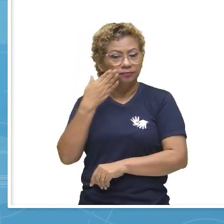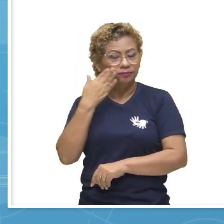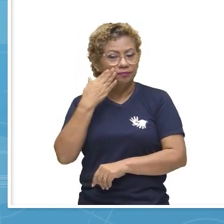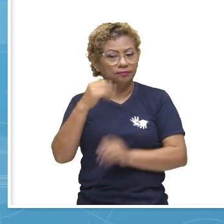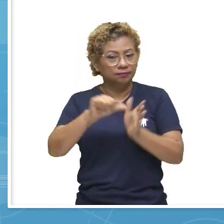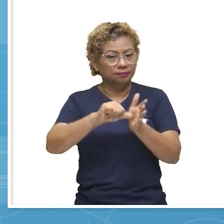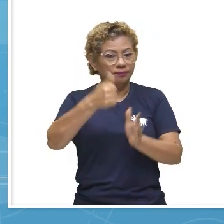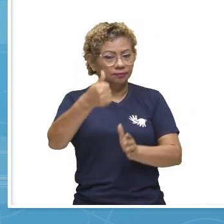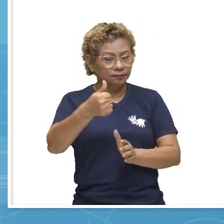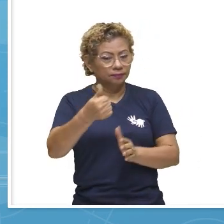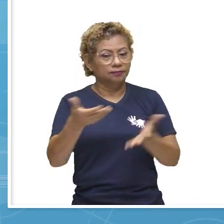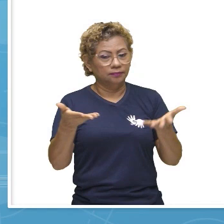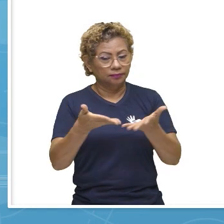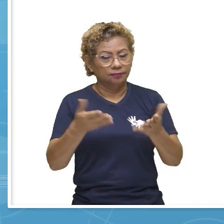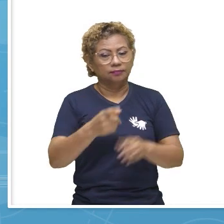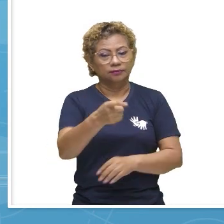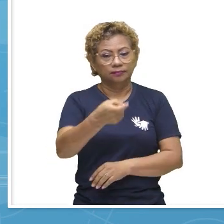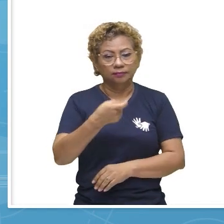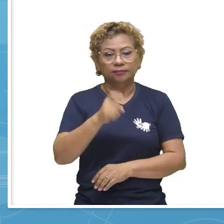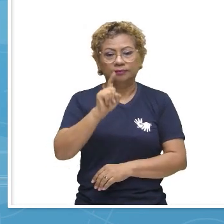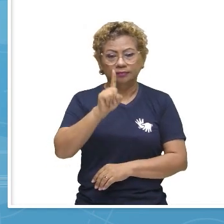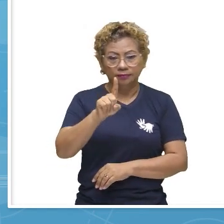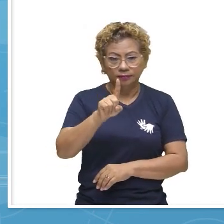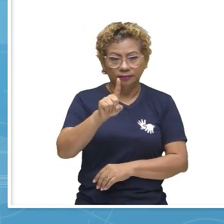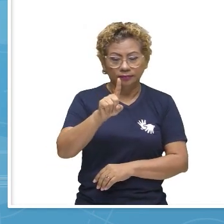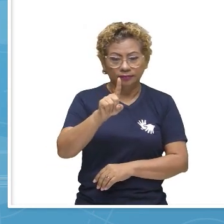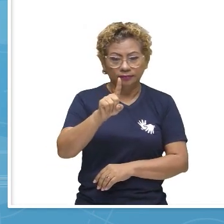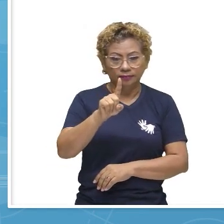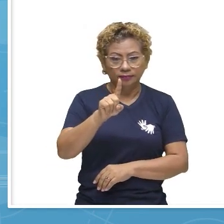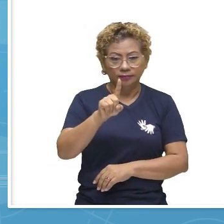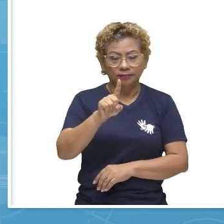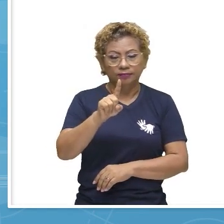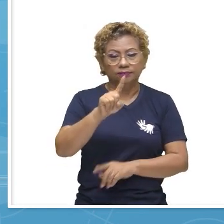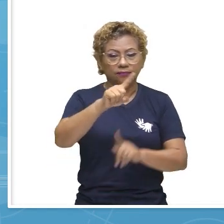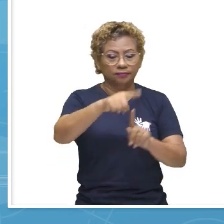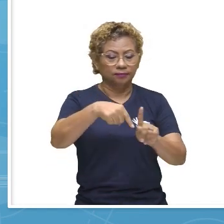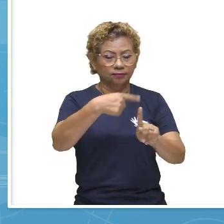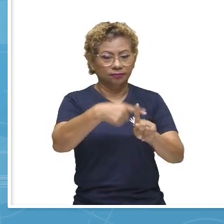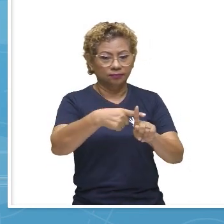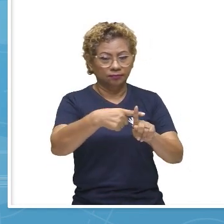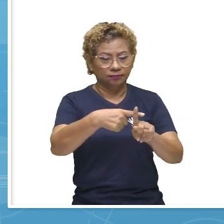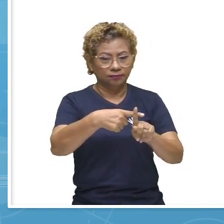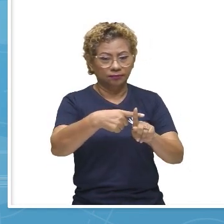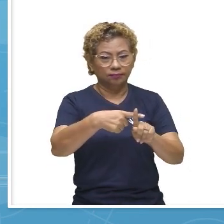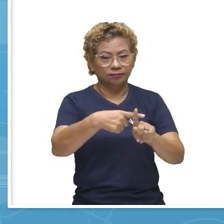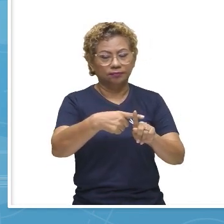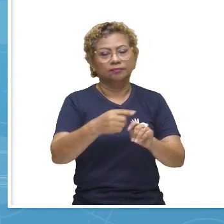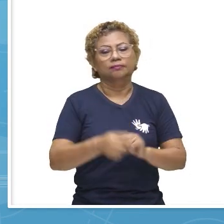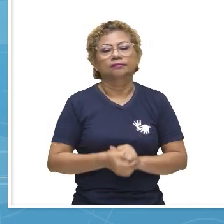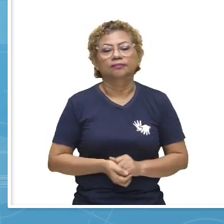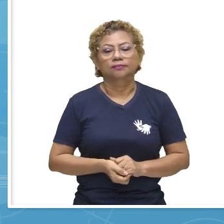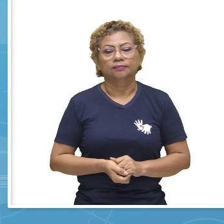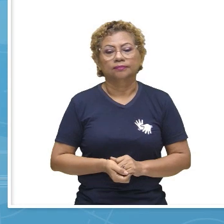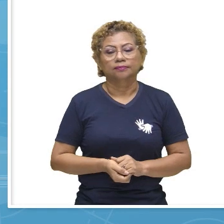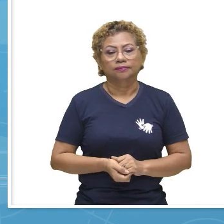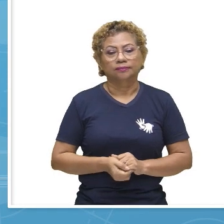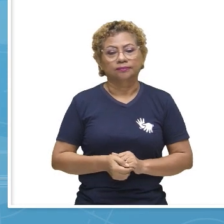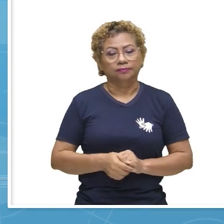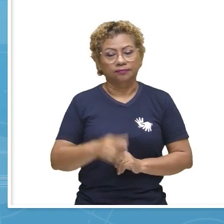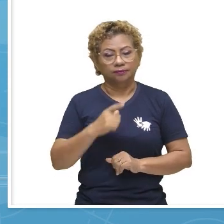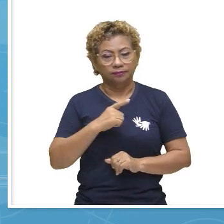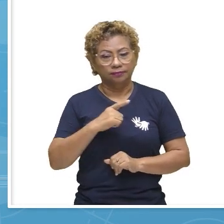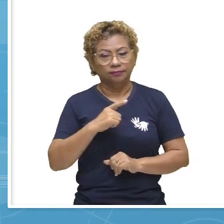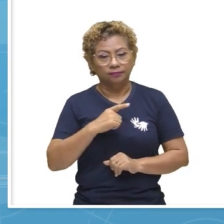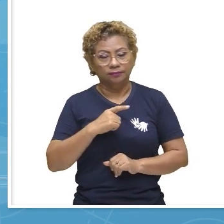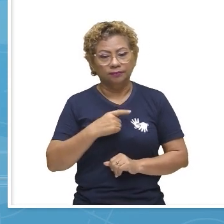Então, eu vou dividir agora. x1 vai ficar com sinal de mais. Então, eu vou colocar menos 5 mais 11